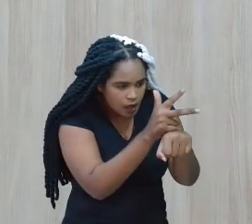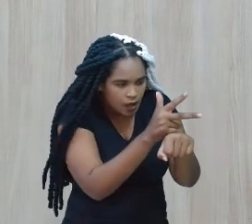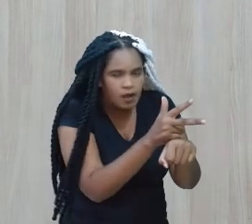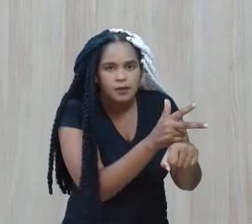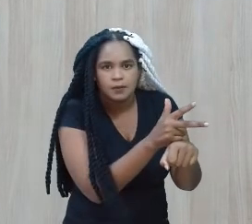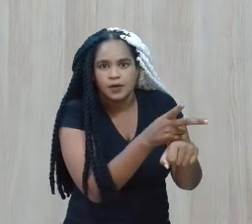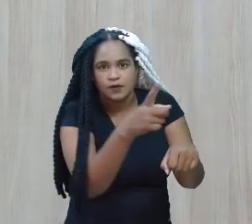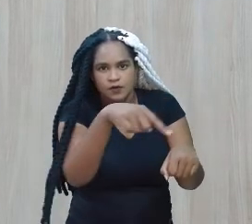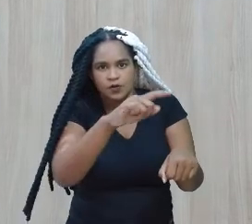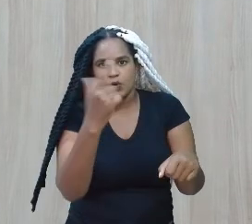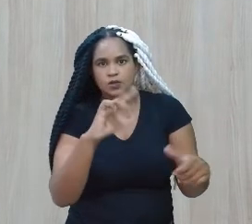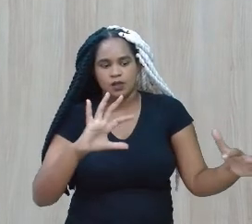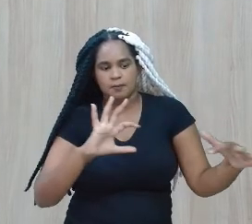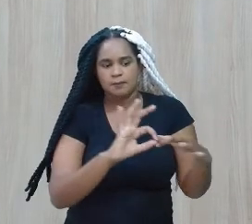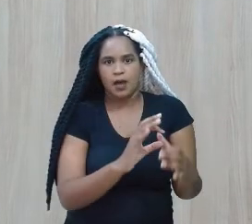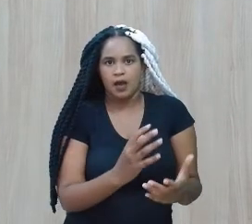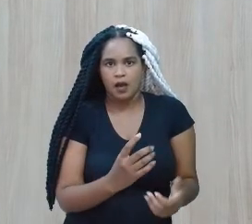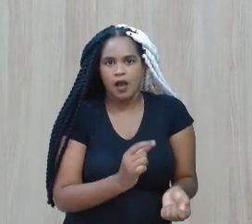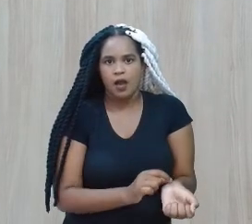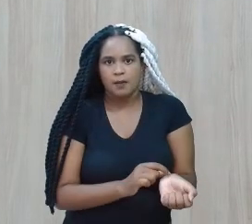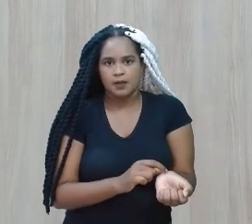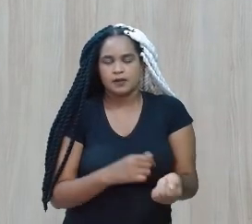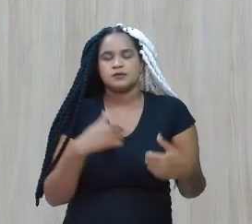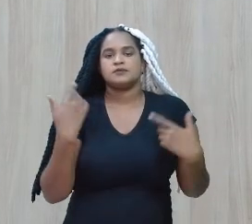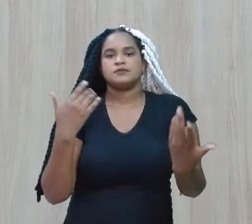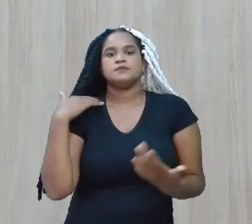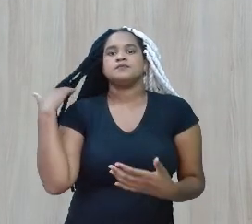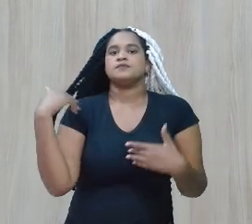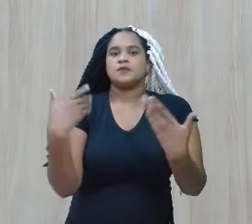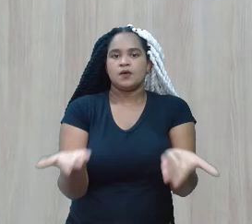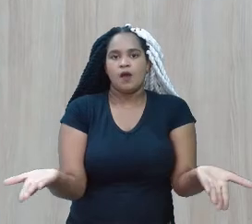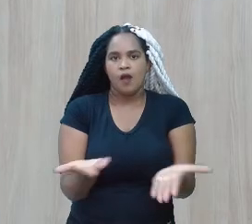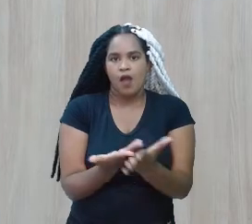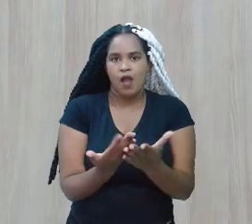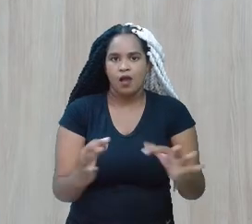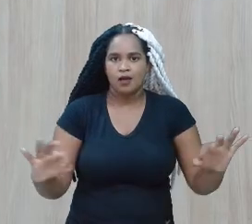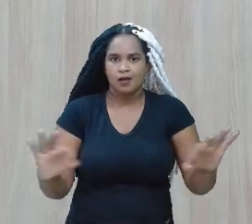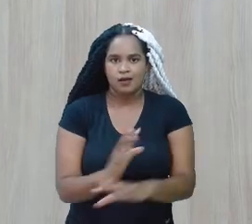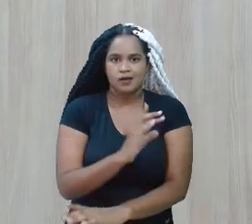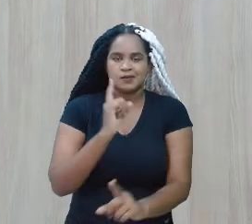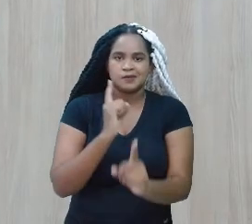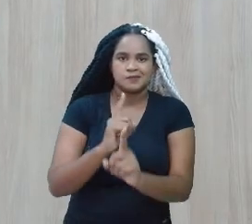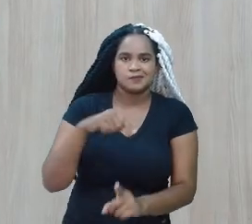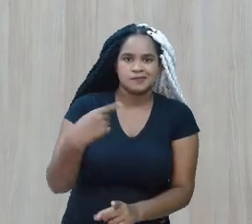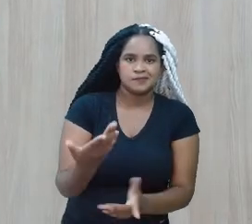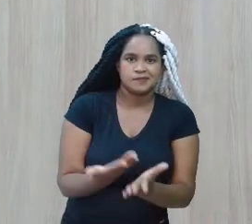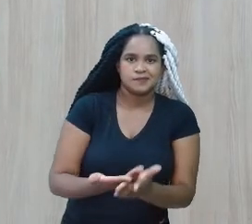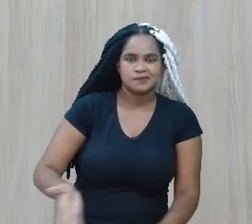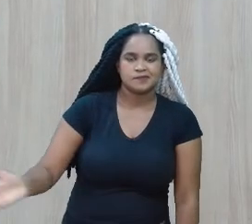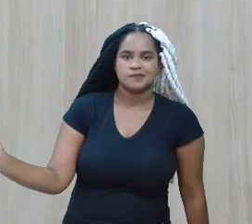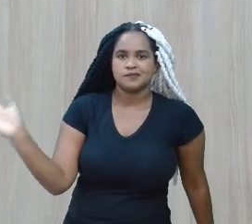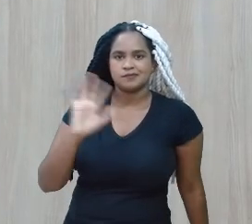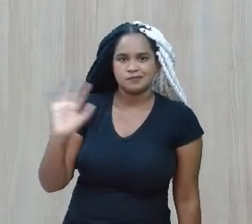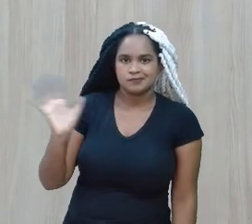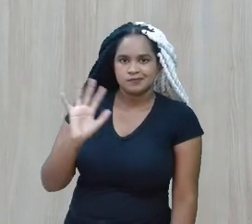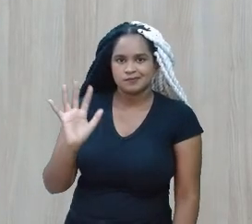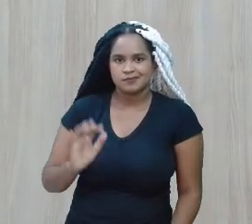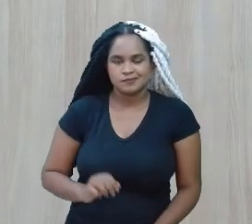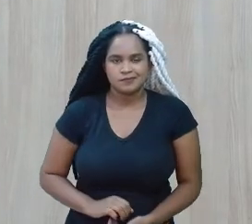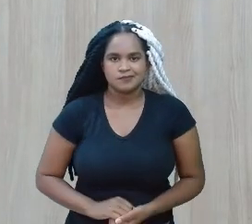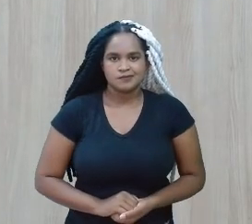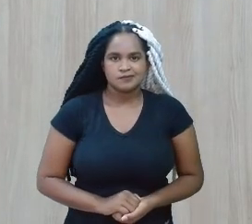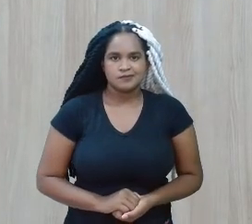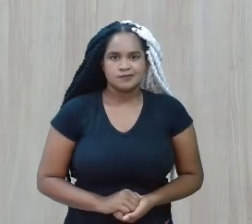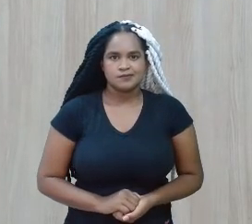estarão se conectando, ok? Então, a nossa aula termina por aqui. Até mais, nos vemos em breve.